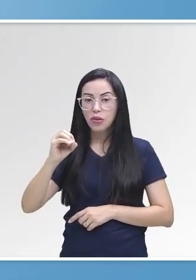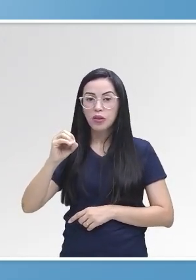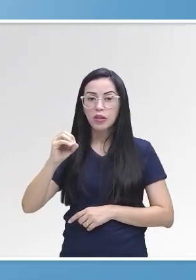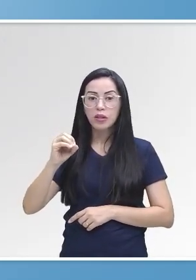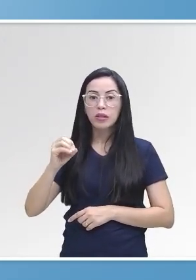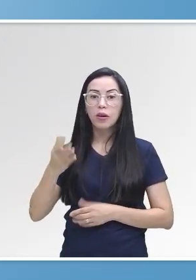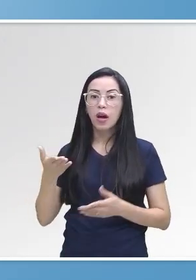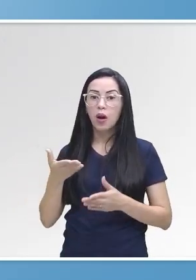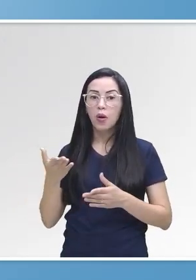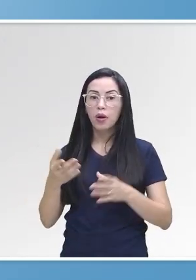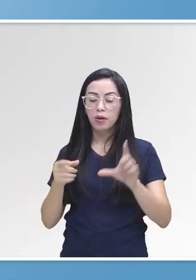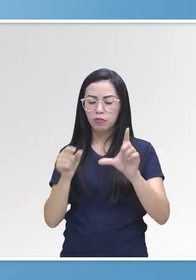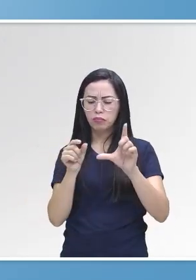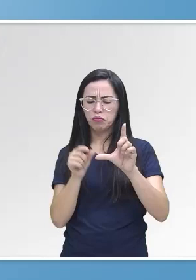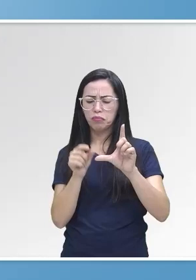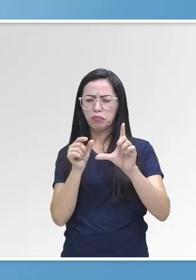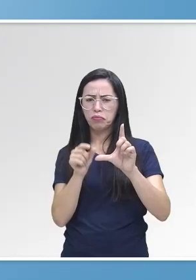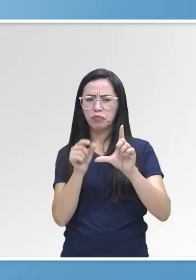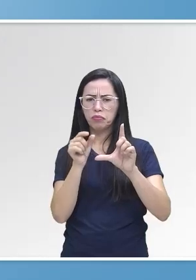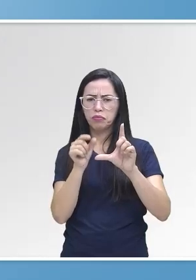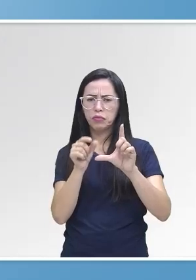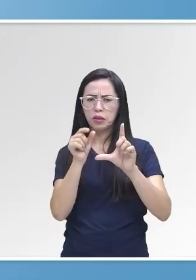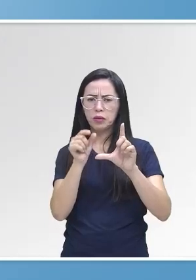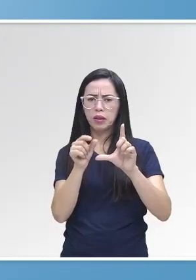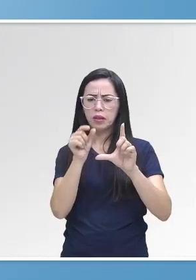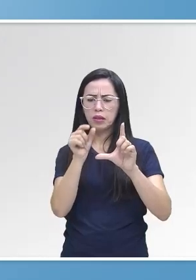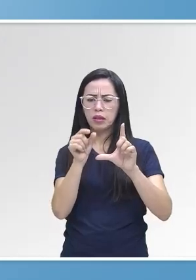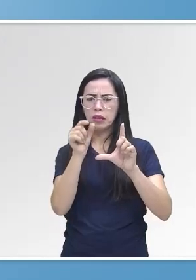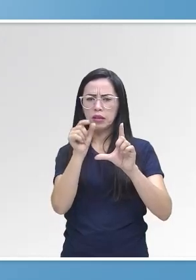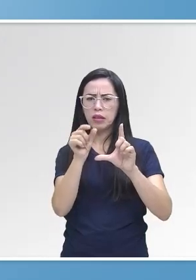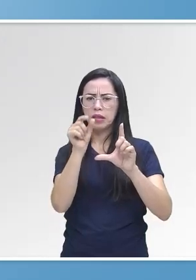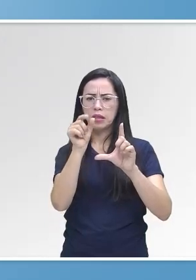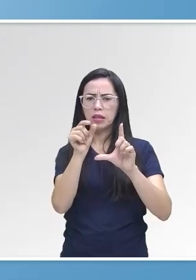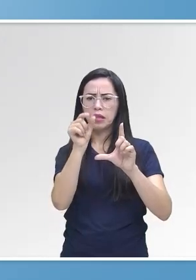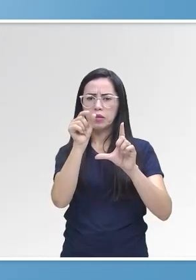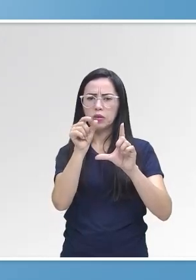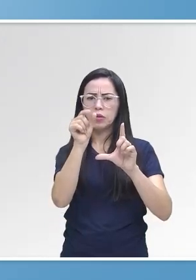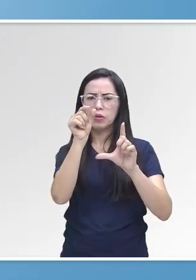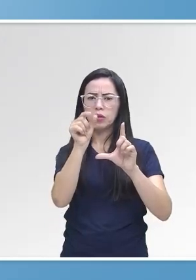dois três quatro cinco seis